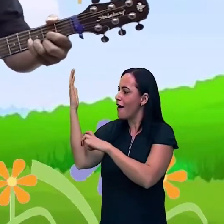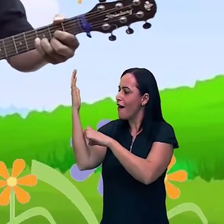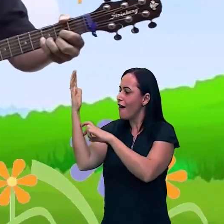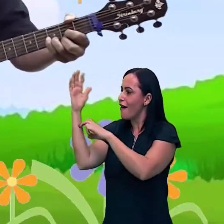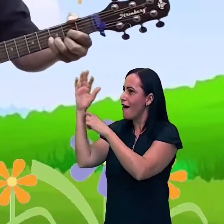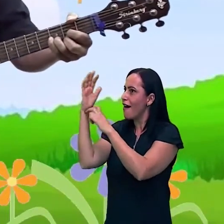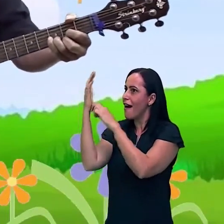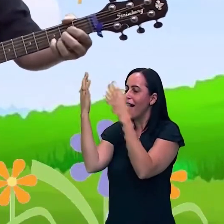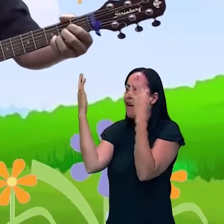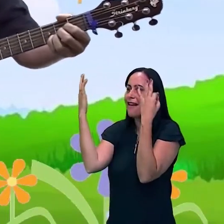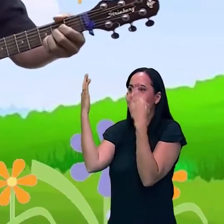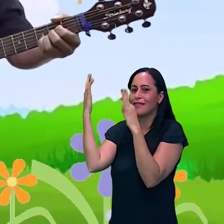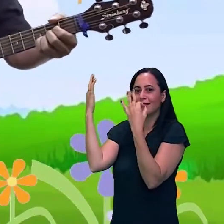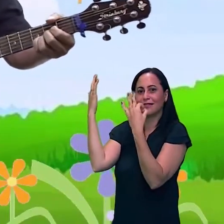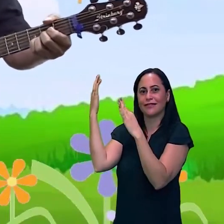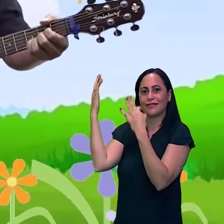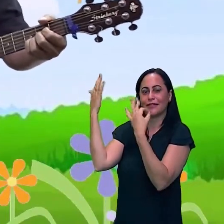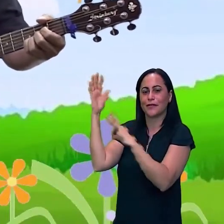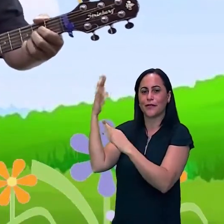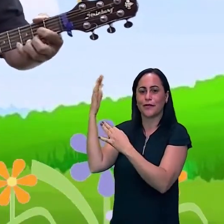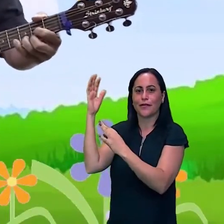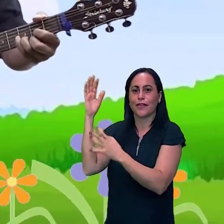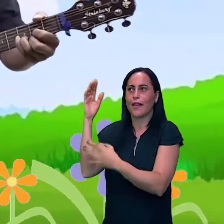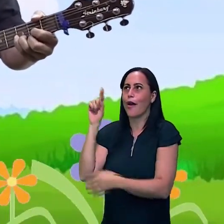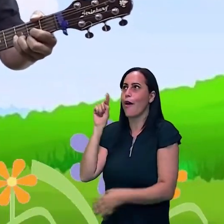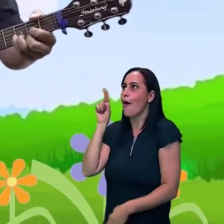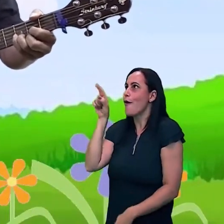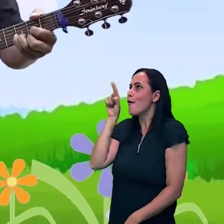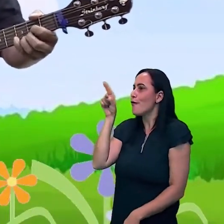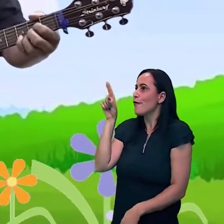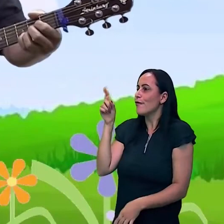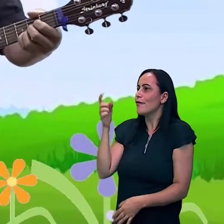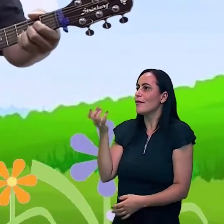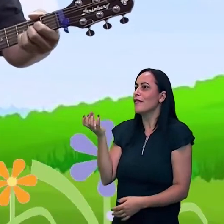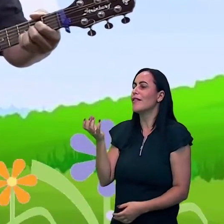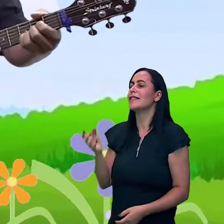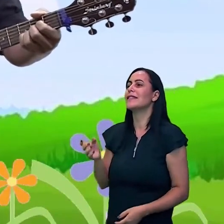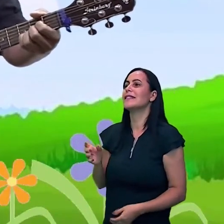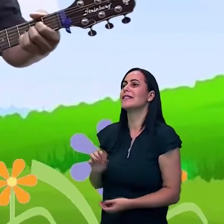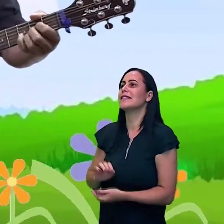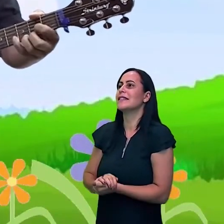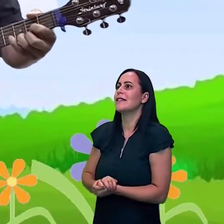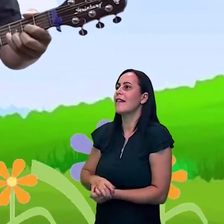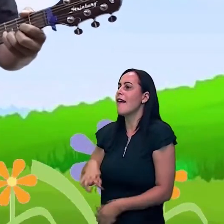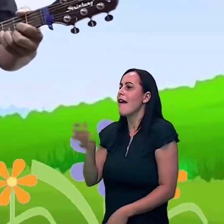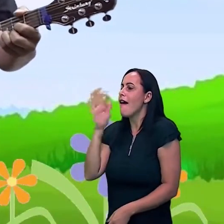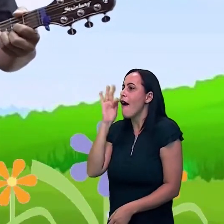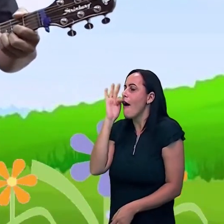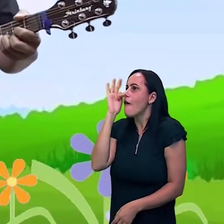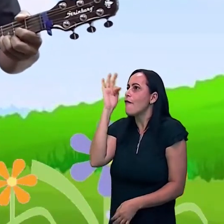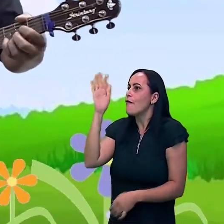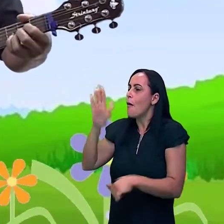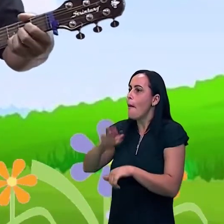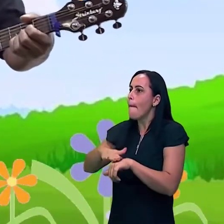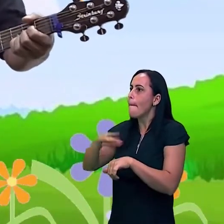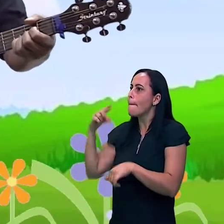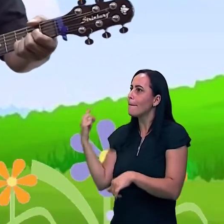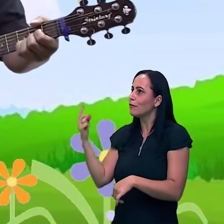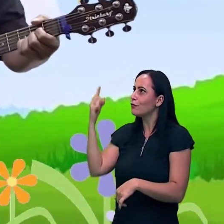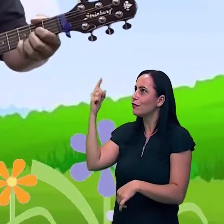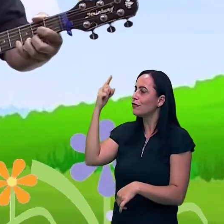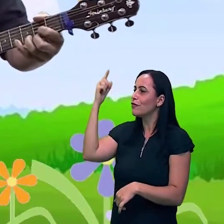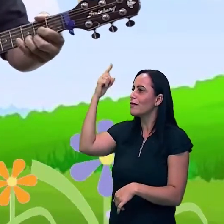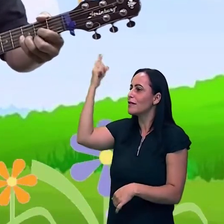para uma escalada. Você que é a planta mais alta do